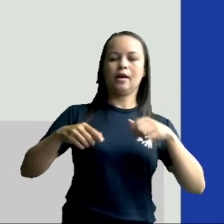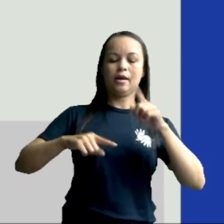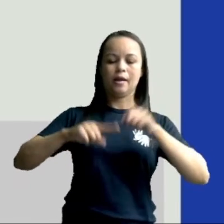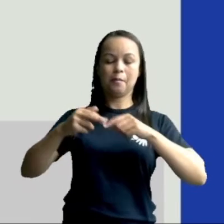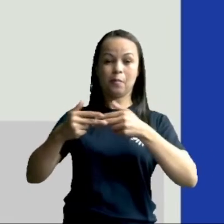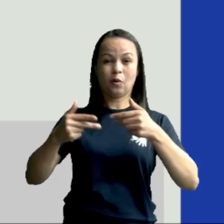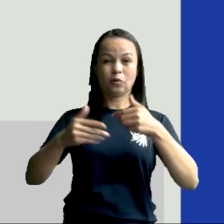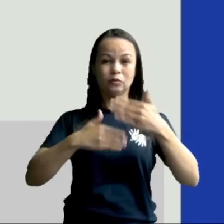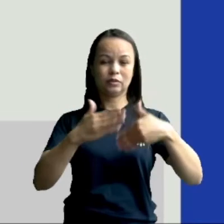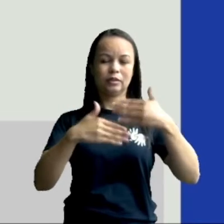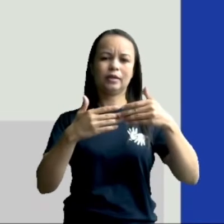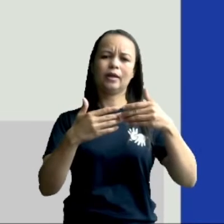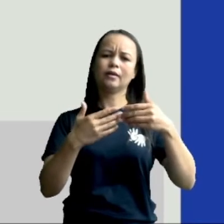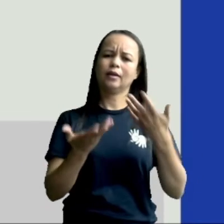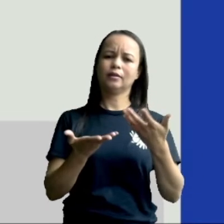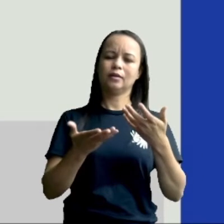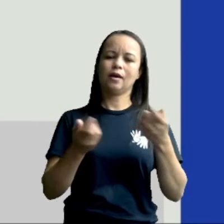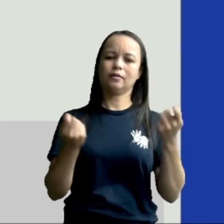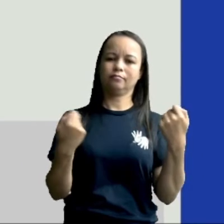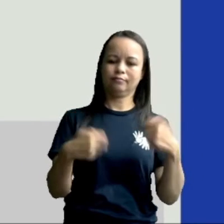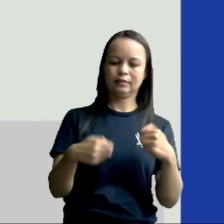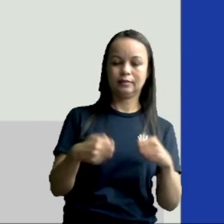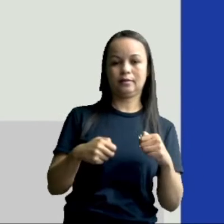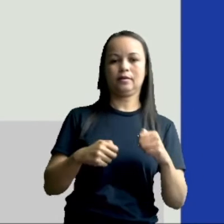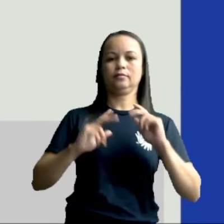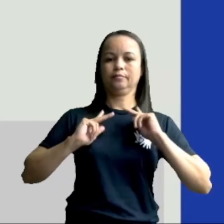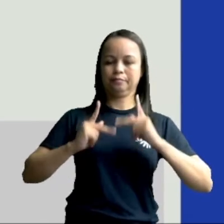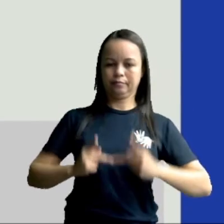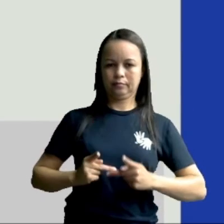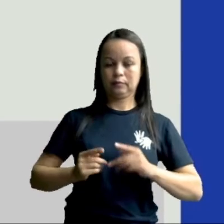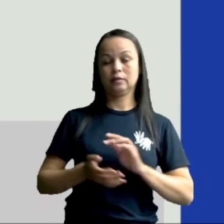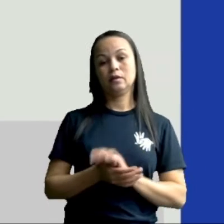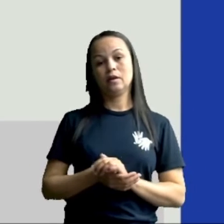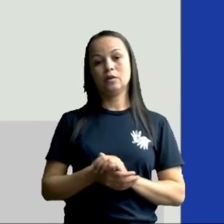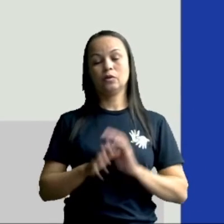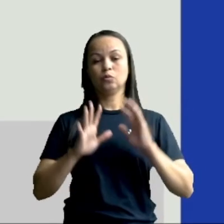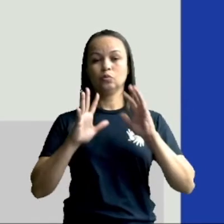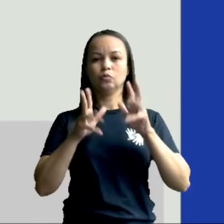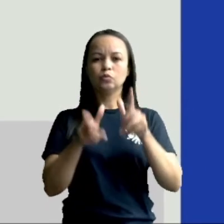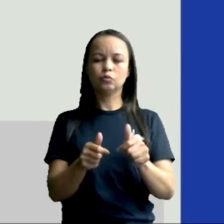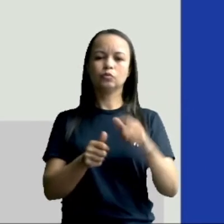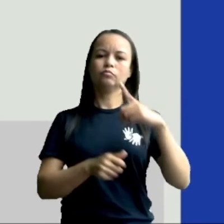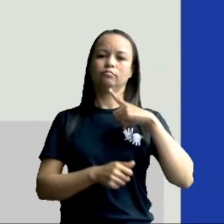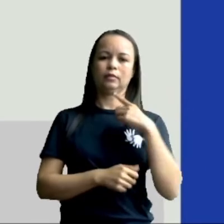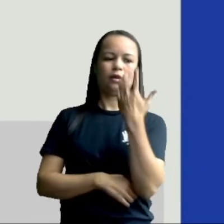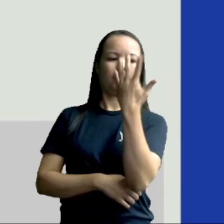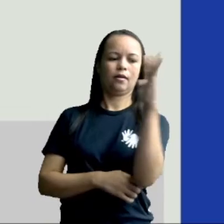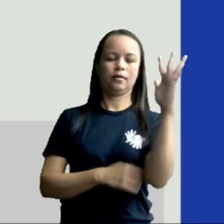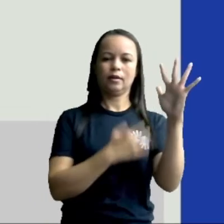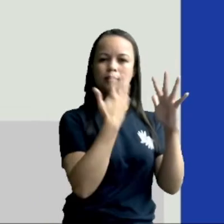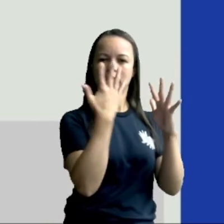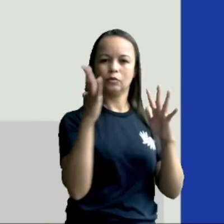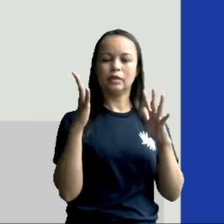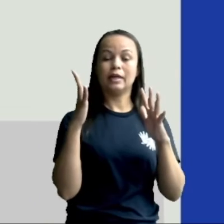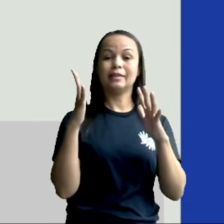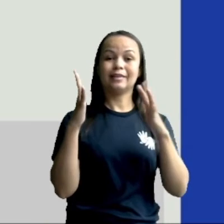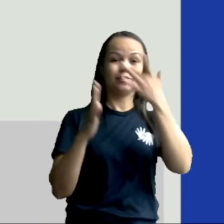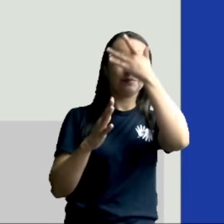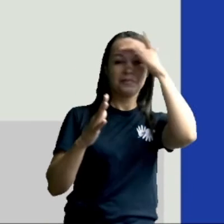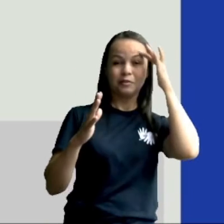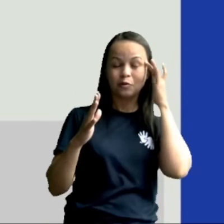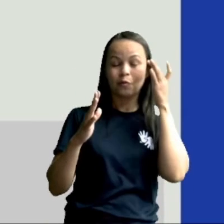às necessidades humanas. Ou seja, tudo que existe na natureza, o homem vai dar um jeitinho de transformar